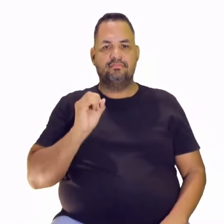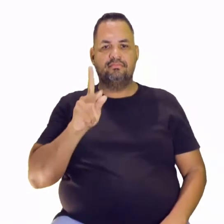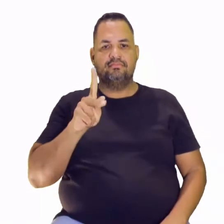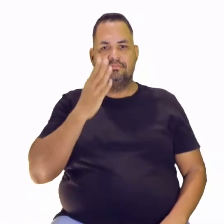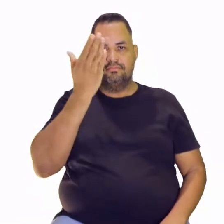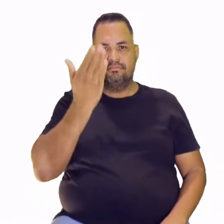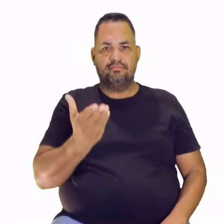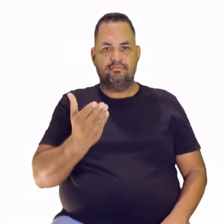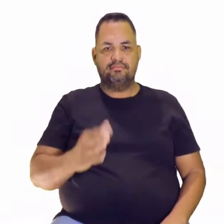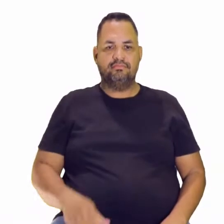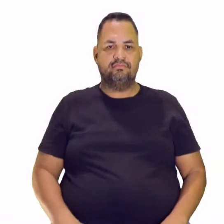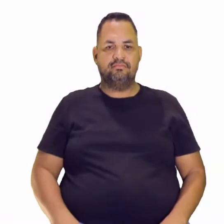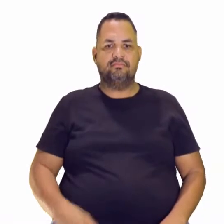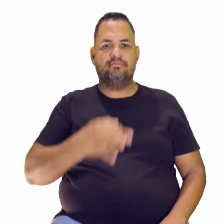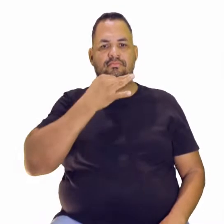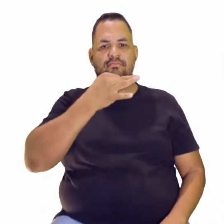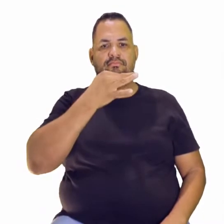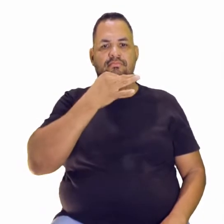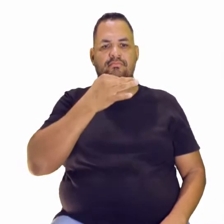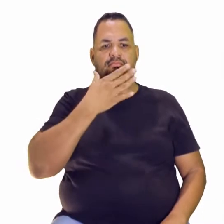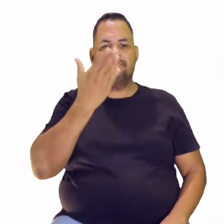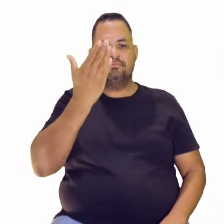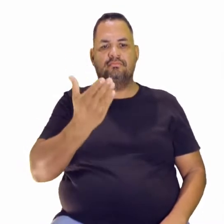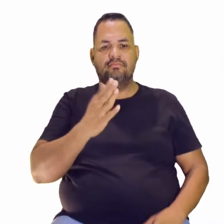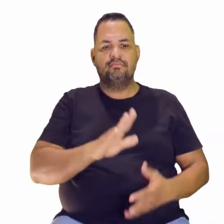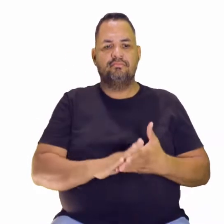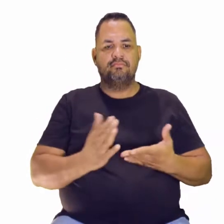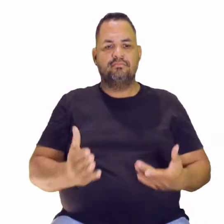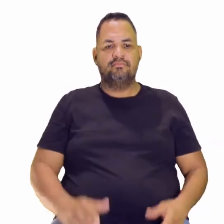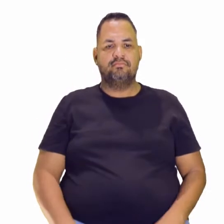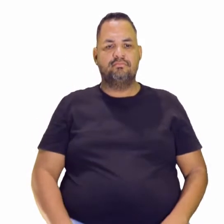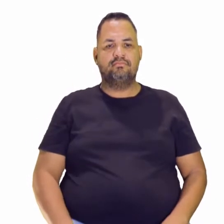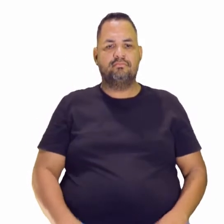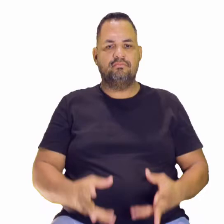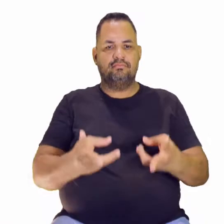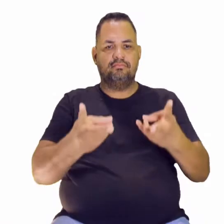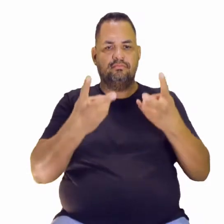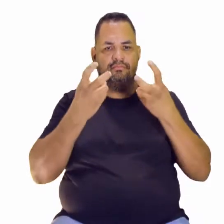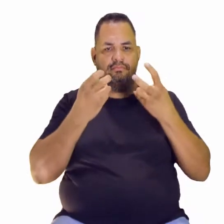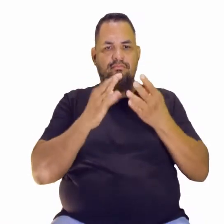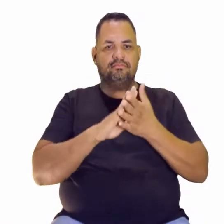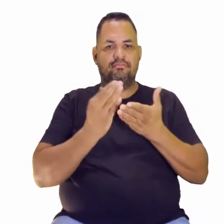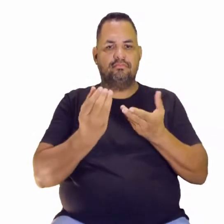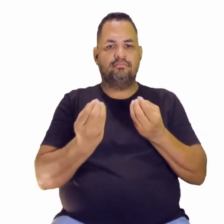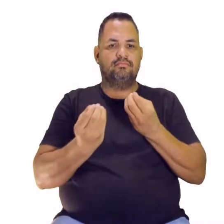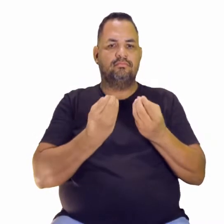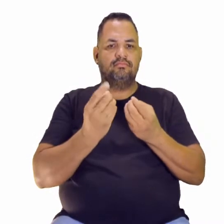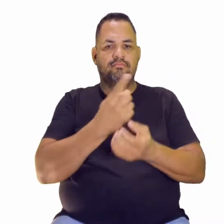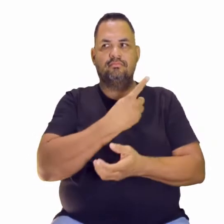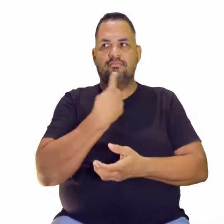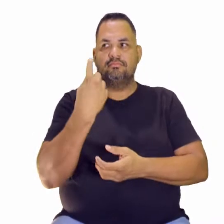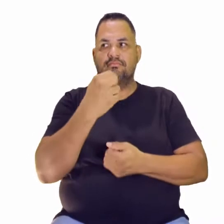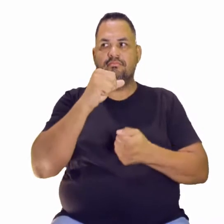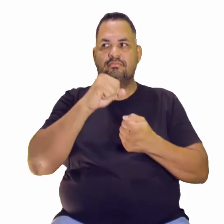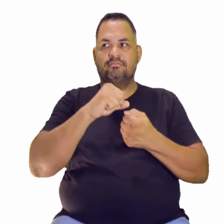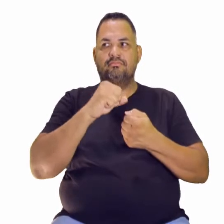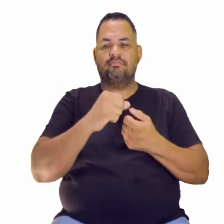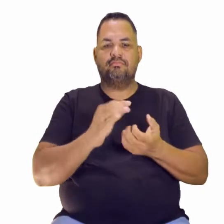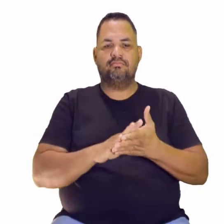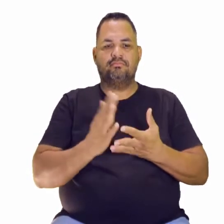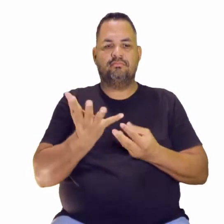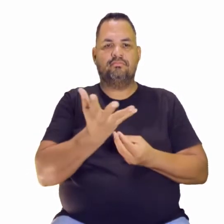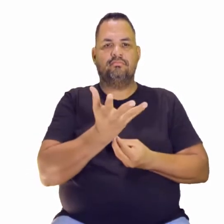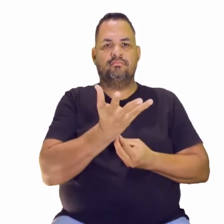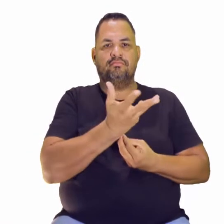Okay? Através do discurso, através dos argumentos, vocês vão percebendo aos poucos como a gente vai fazer isso aí, ok? Então, na